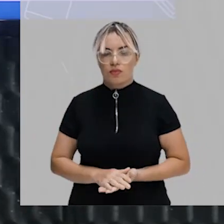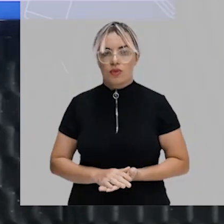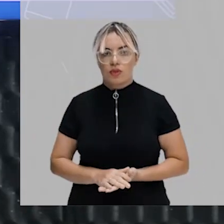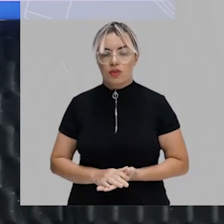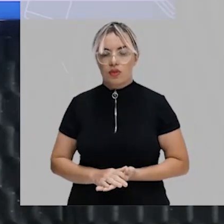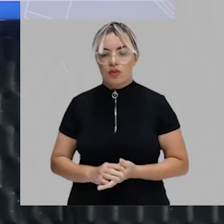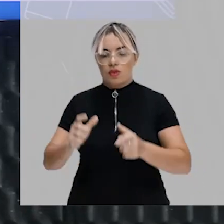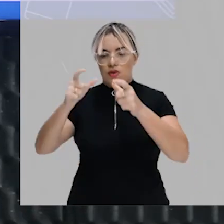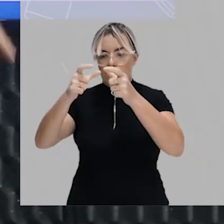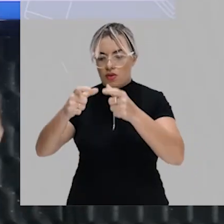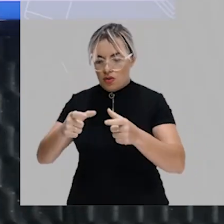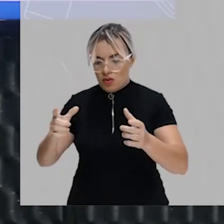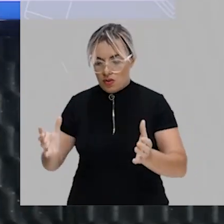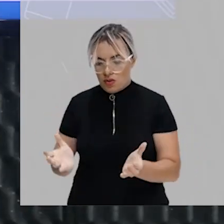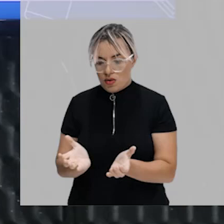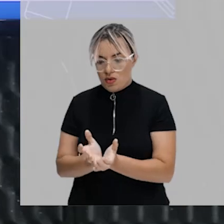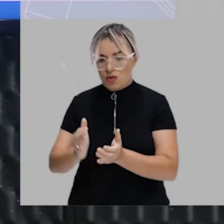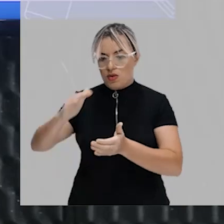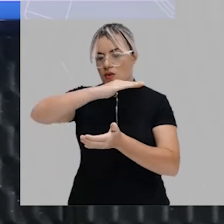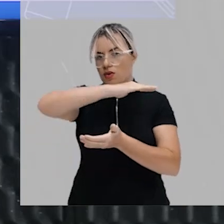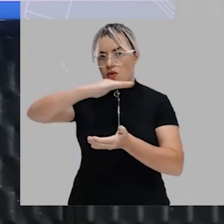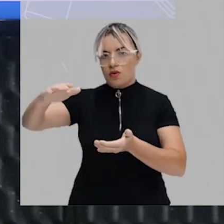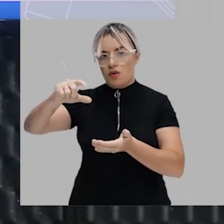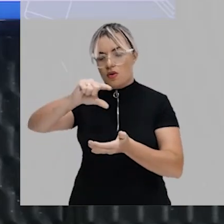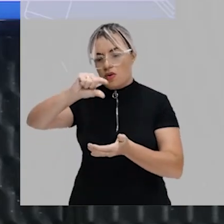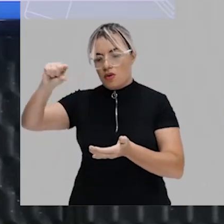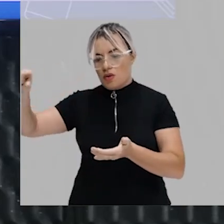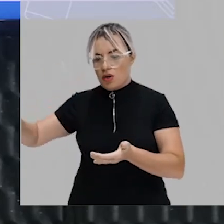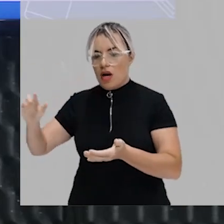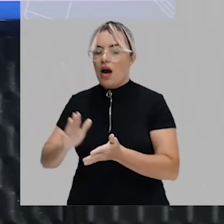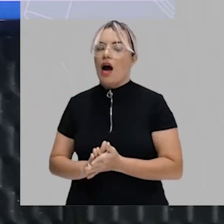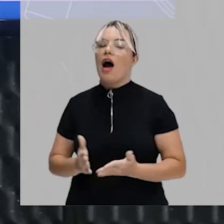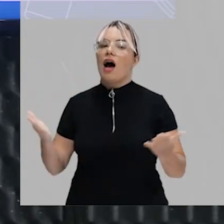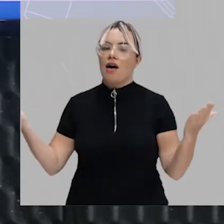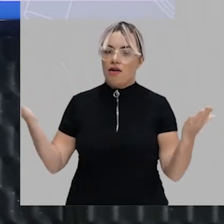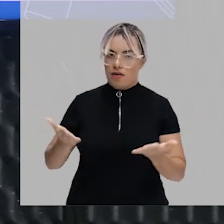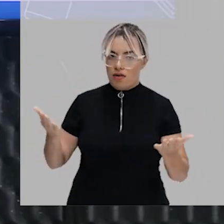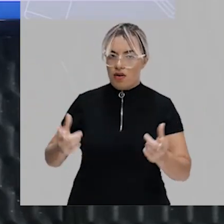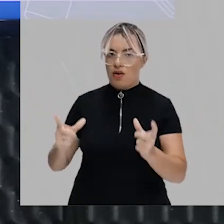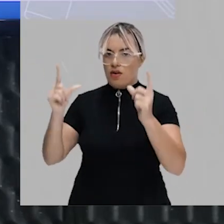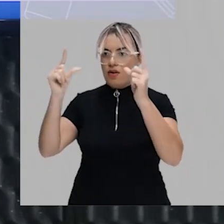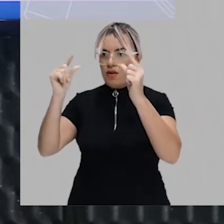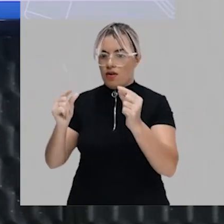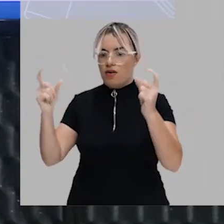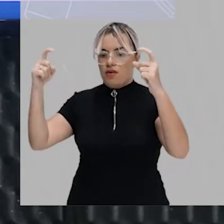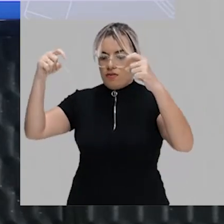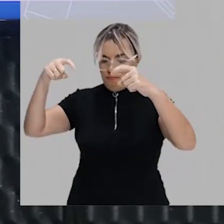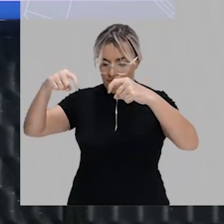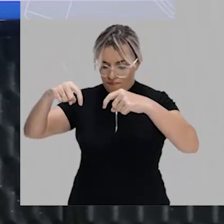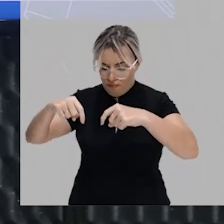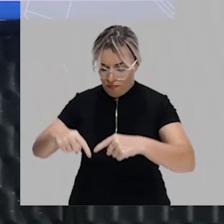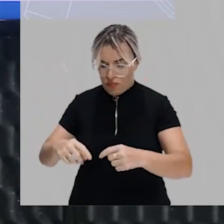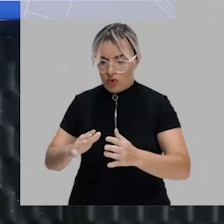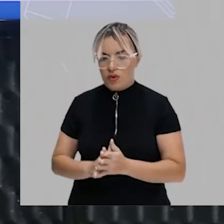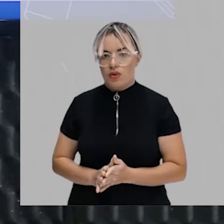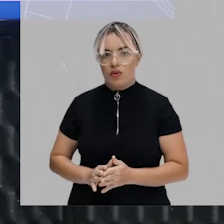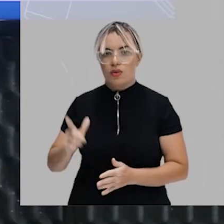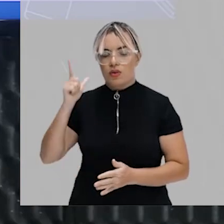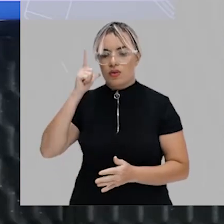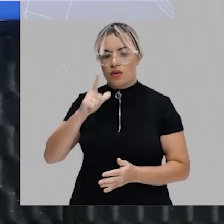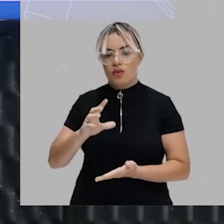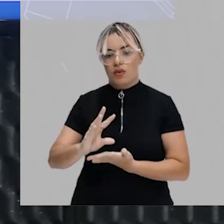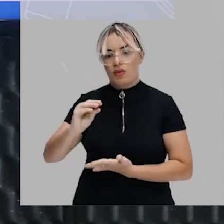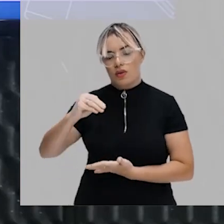gargalo, após a quebra do gargalo, micro-organismos apareceram no caldo. Tá, pessoal? Então, esse foi